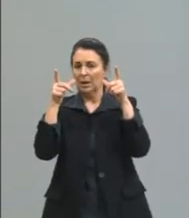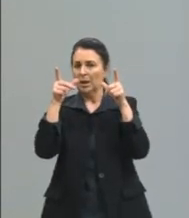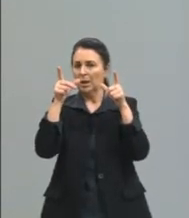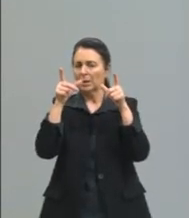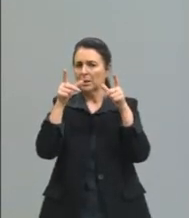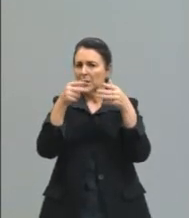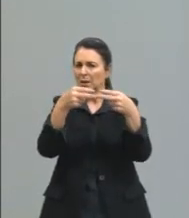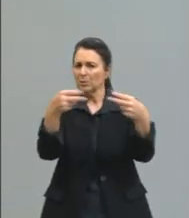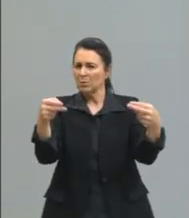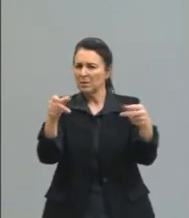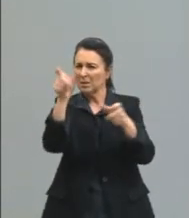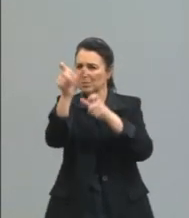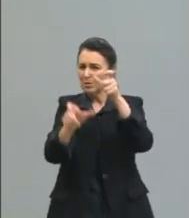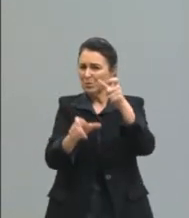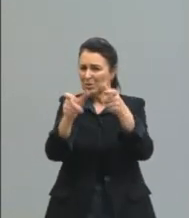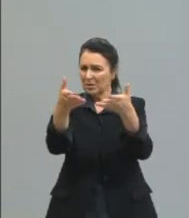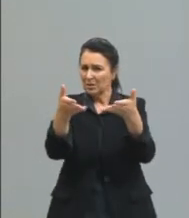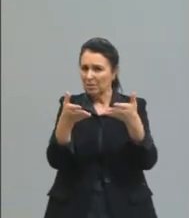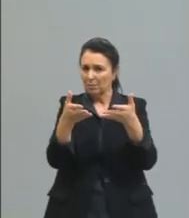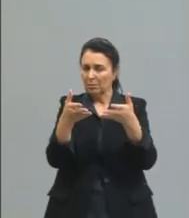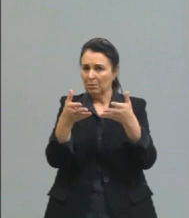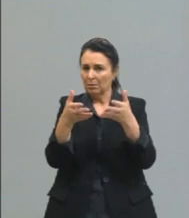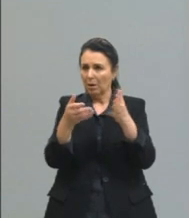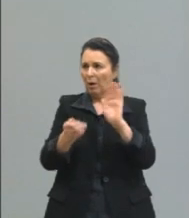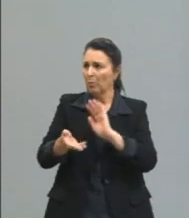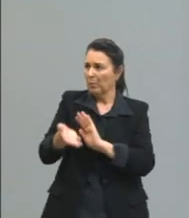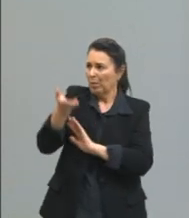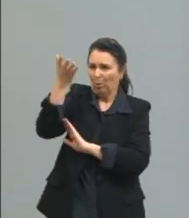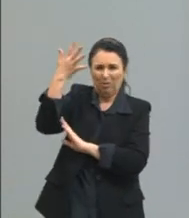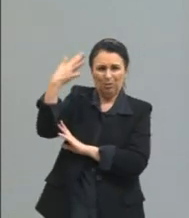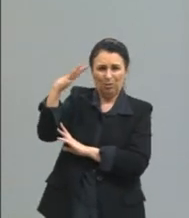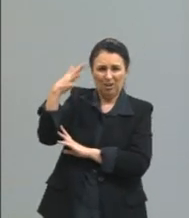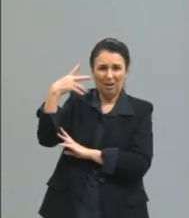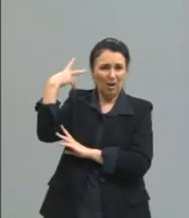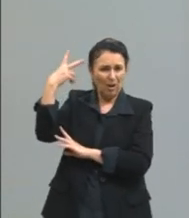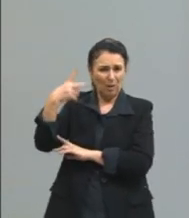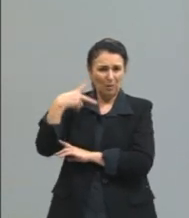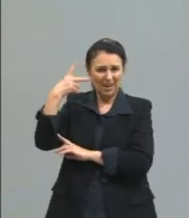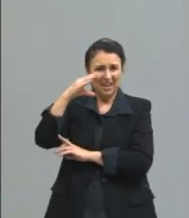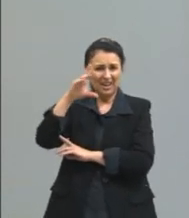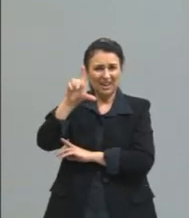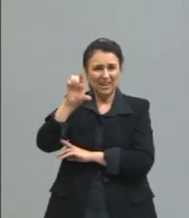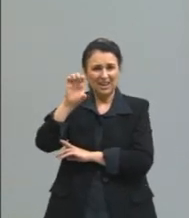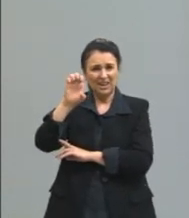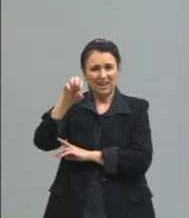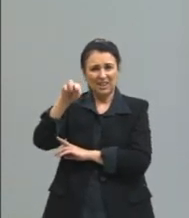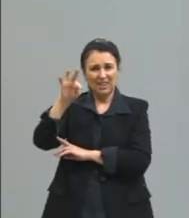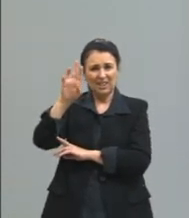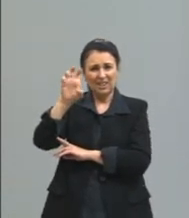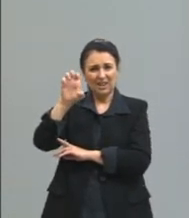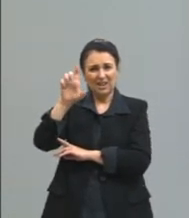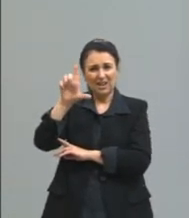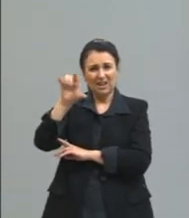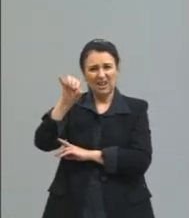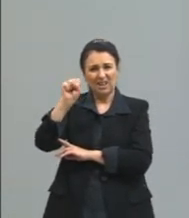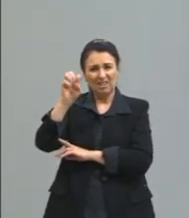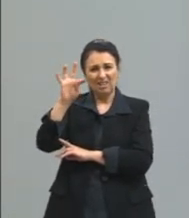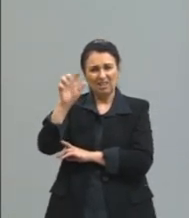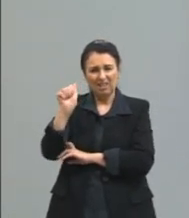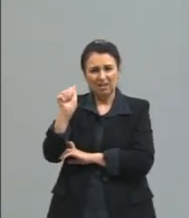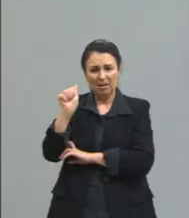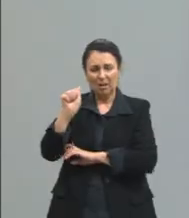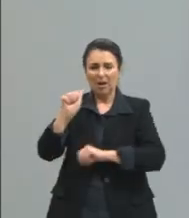questionava a alta de preços? Não, né? A política clientelista? Não me parece ser isso.